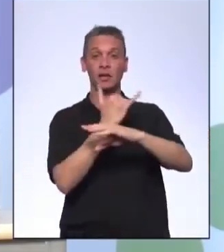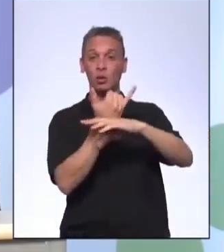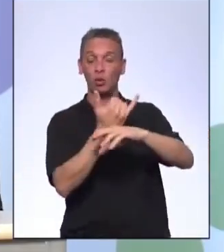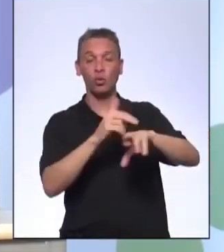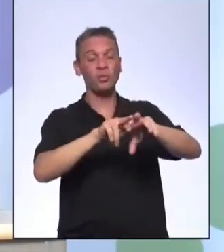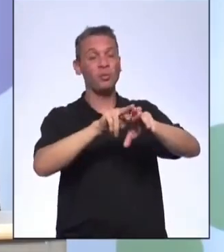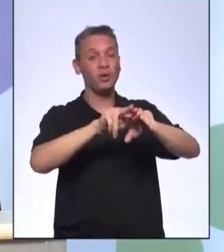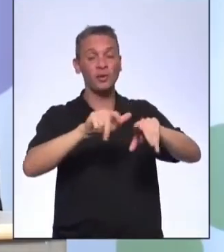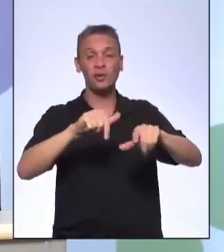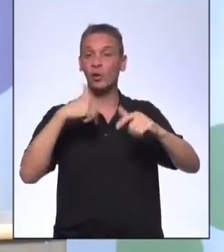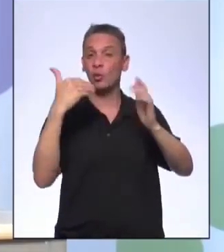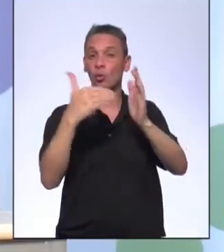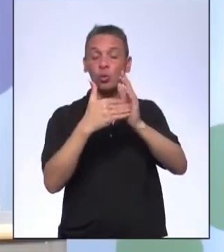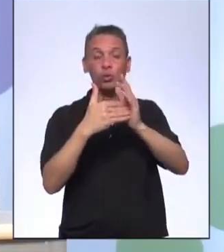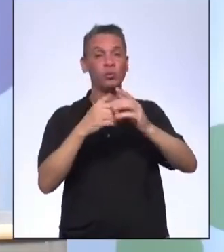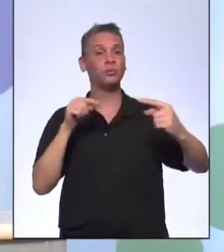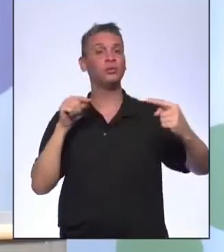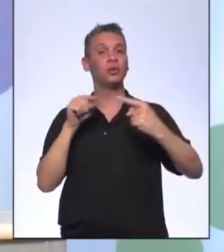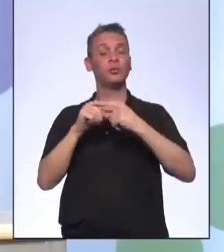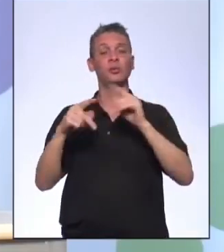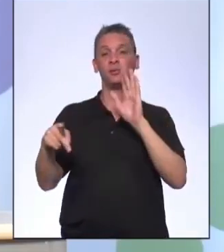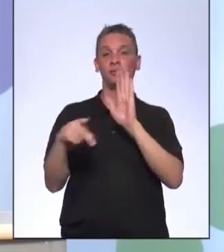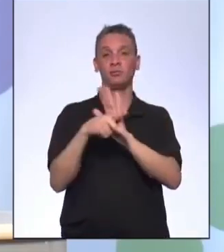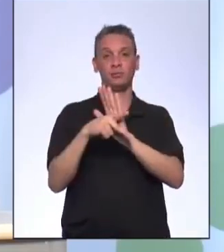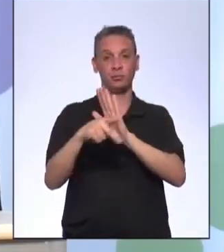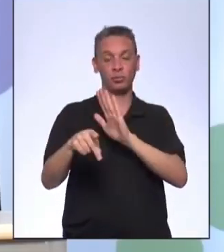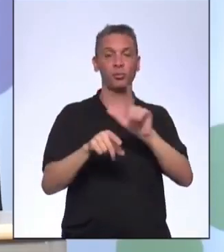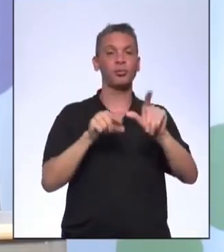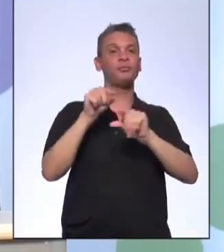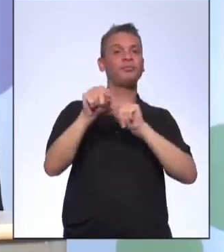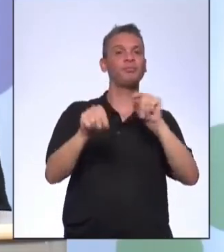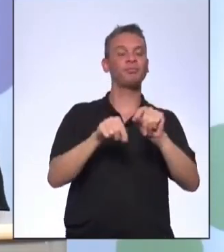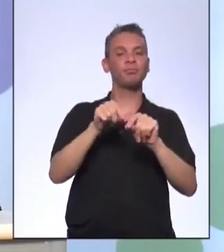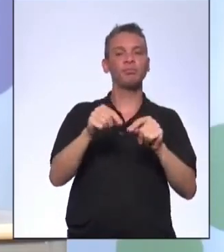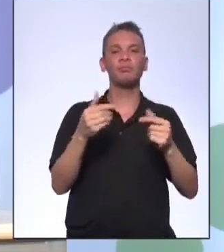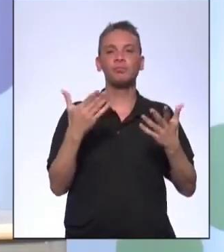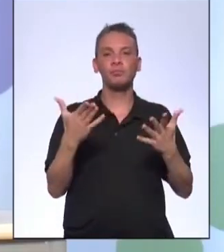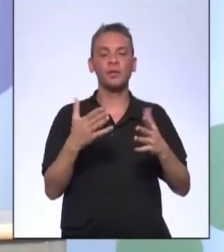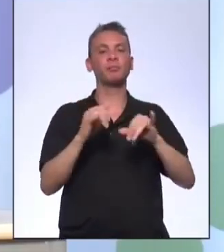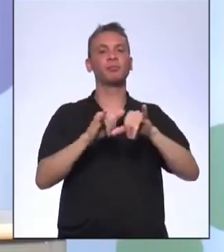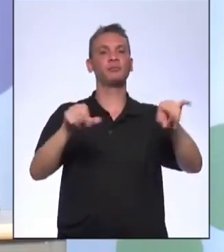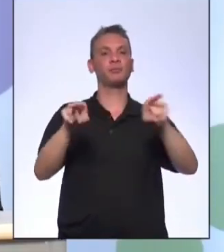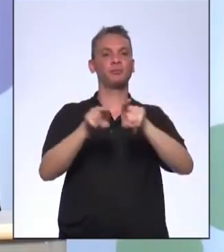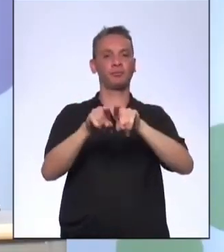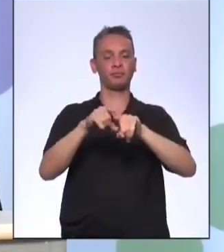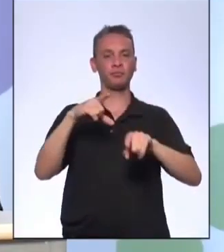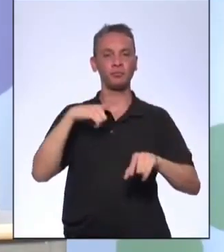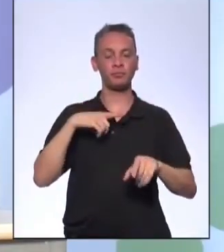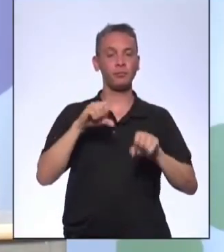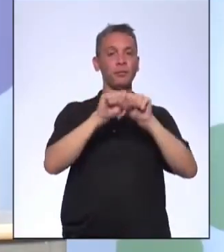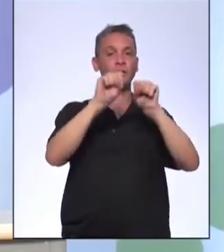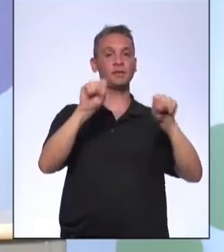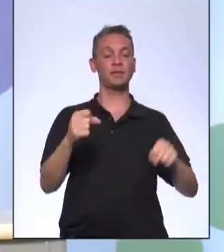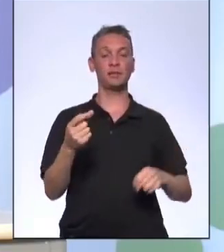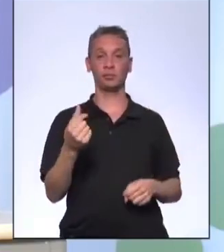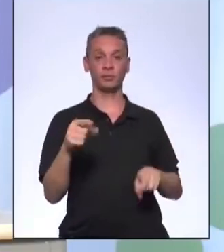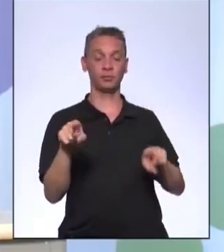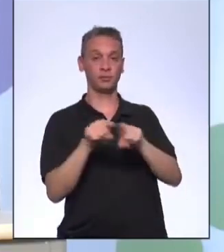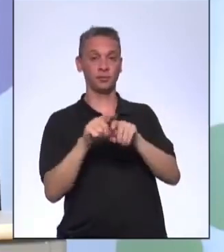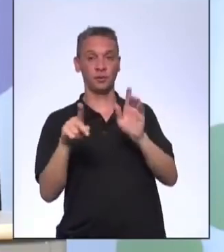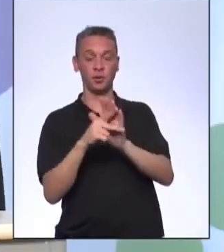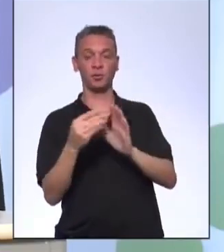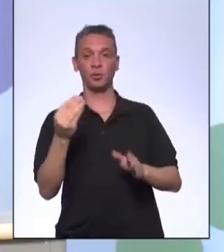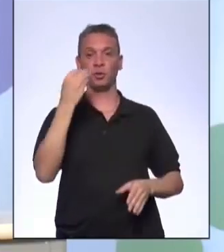esses cenários, eles são propícios para o mercado, para o sistema capitalista